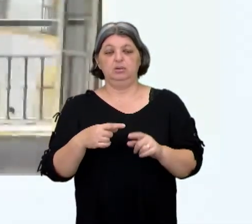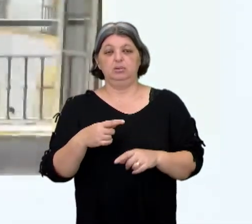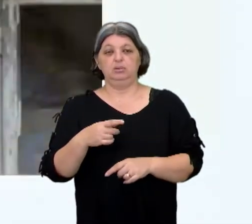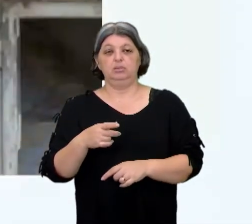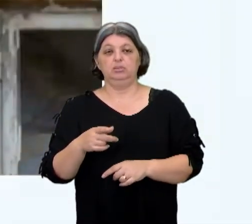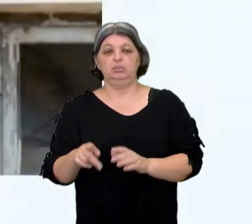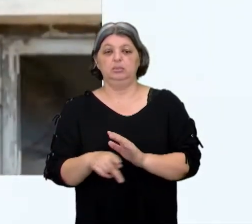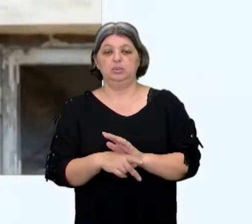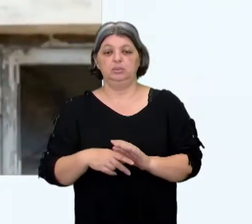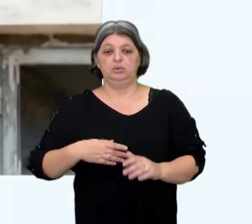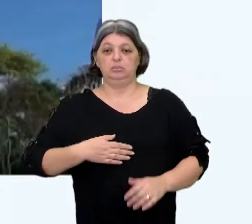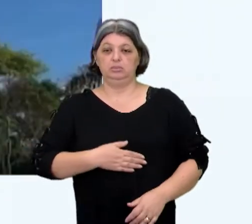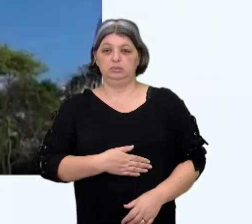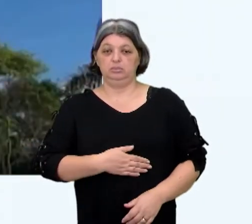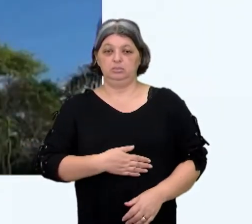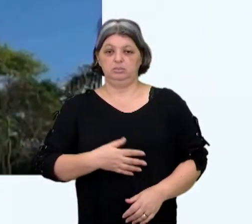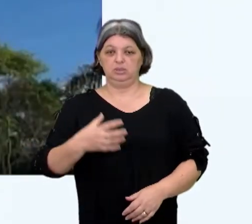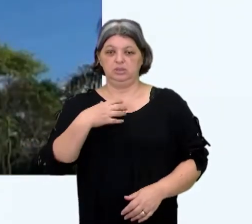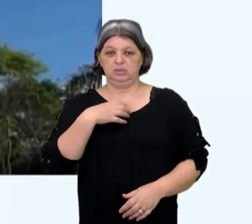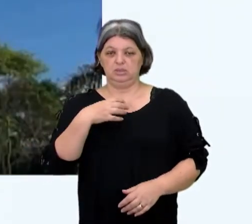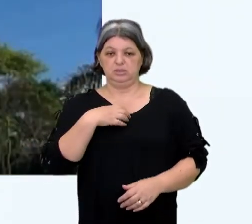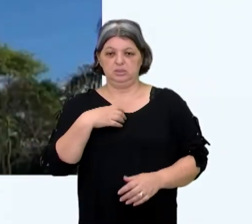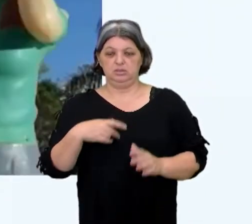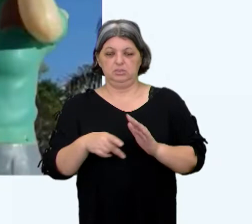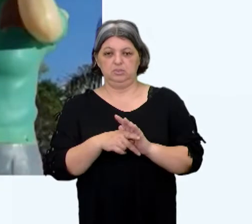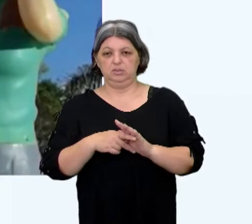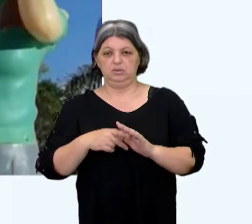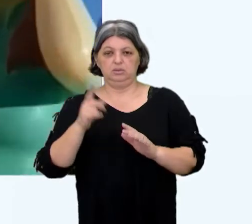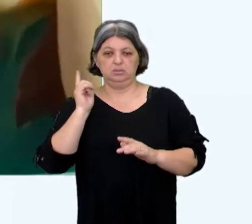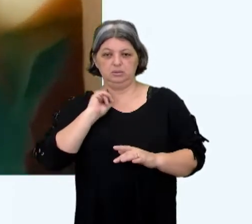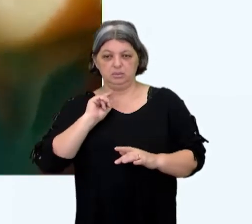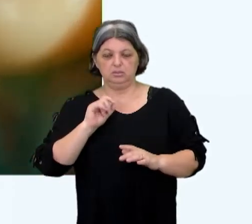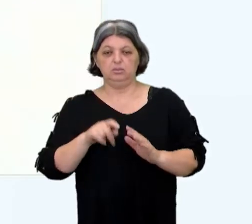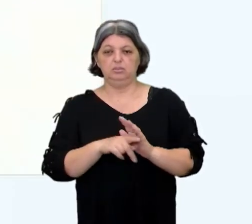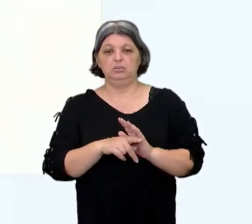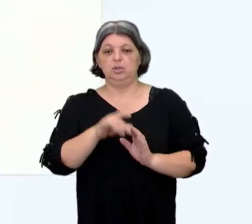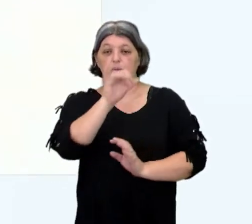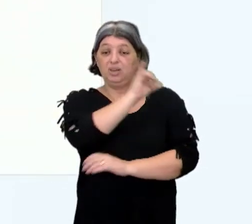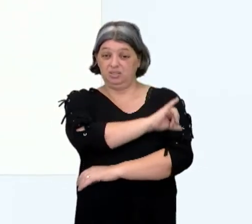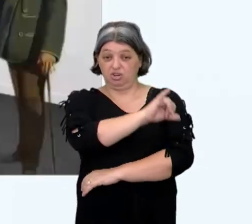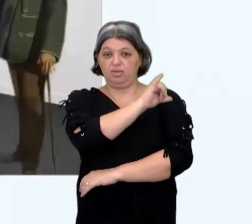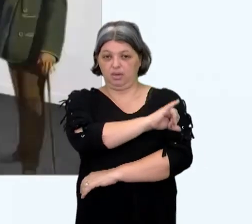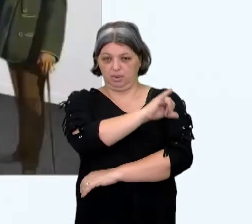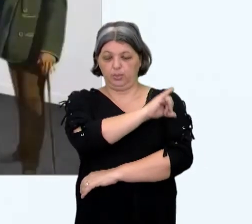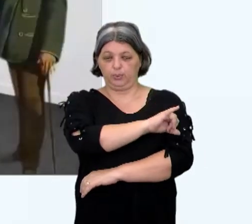os tremores na cidade de Petrópolis, onde vivia no Rio de Janeiro.